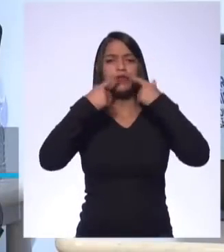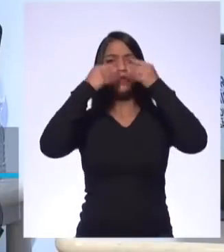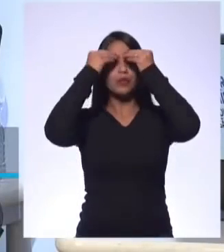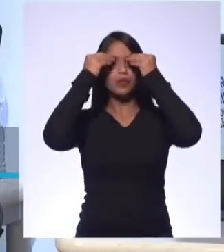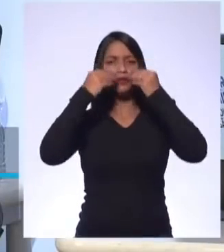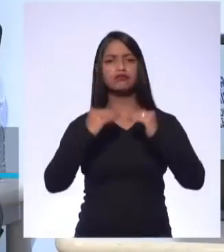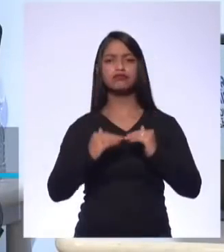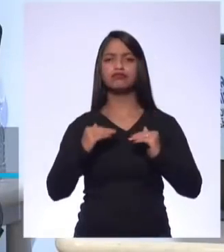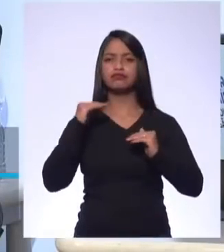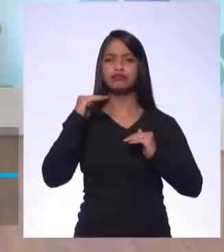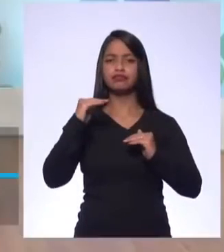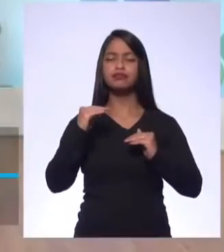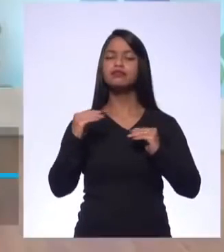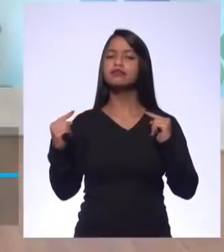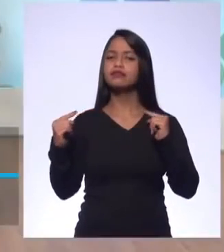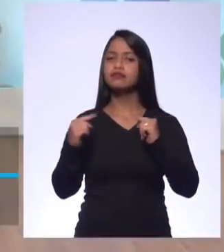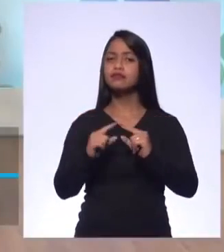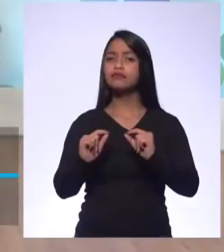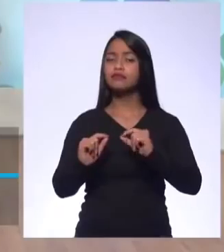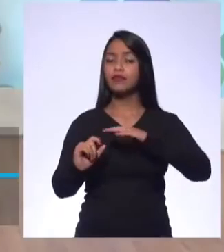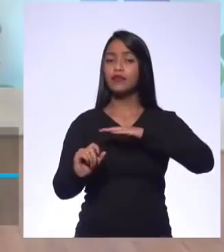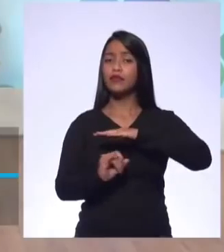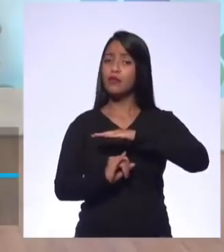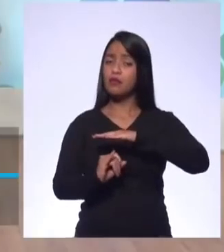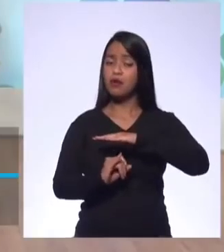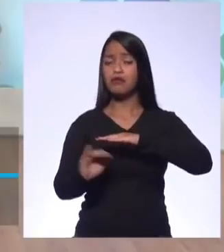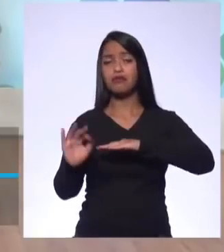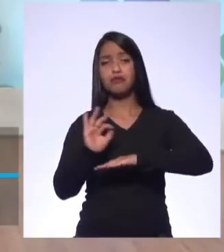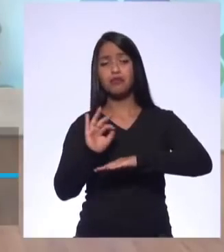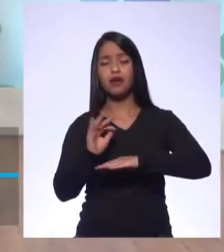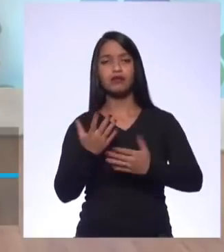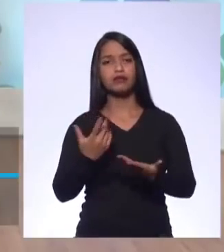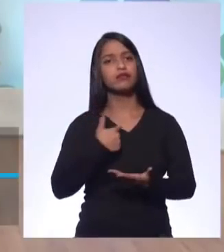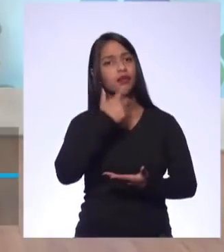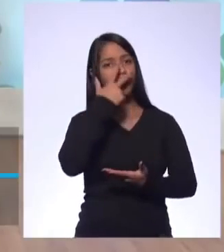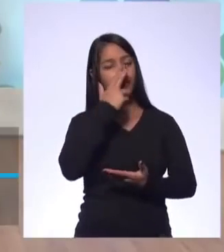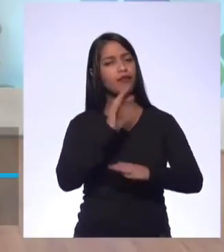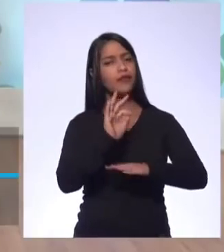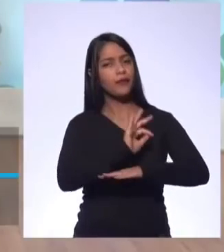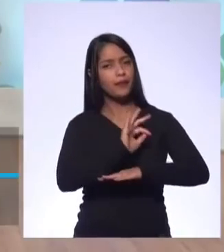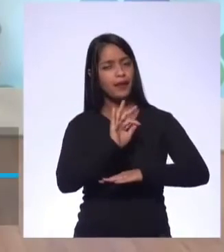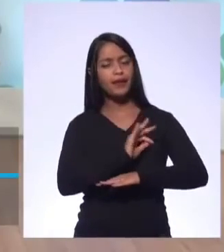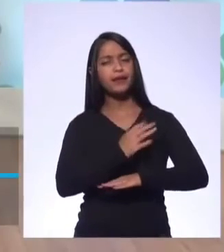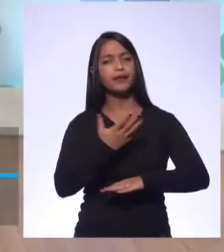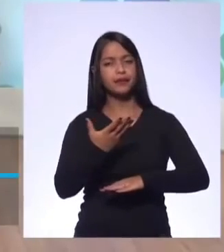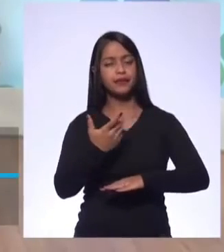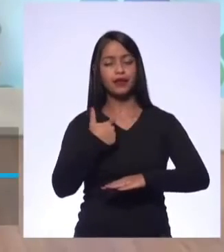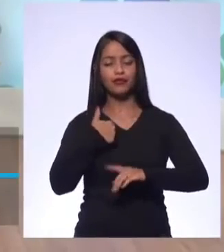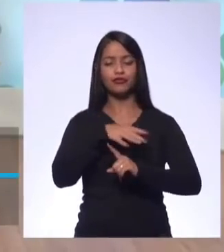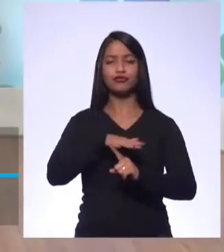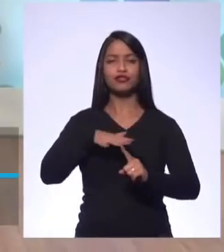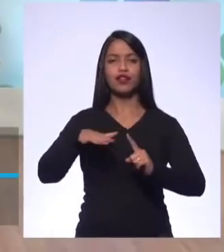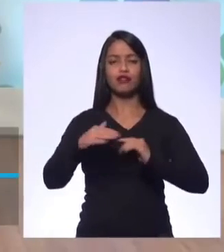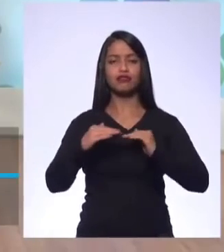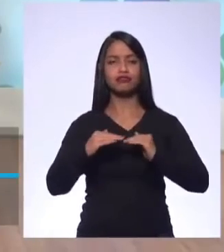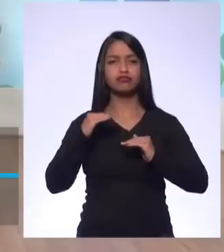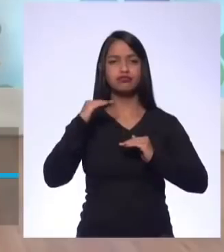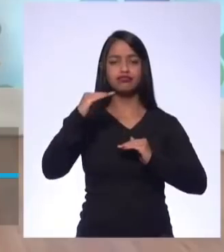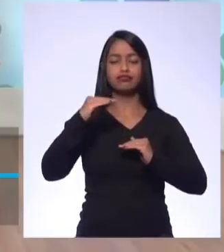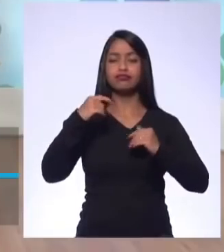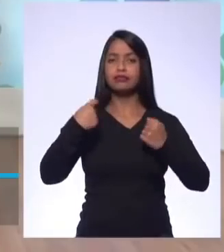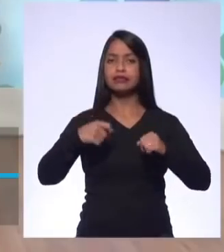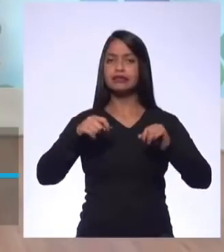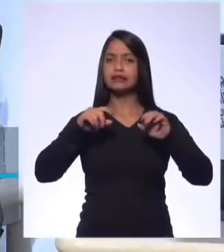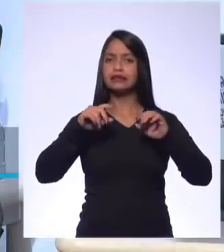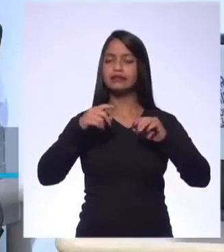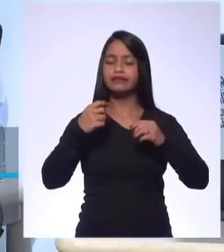linguagem? Informal colocaram e também achei formal. Formal, né, gente? Ocupação social é que demanda uma maior elaboração. E a 10